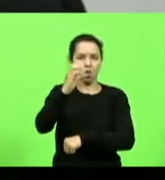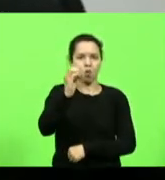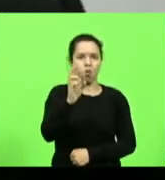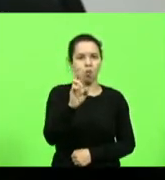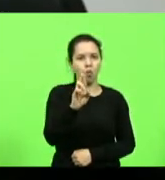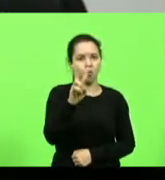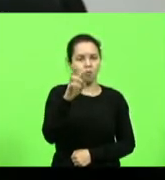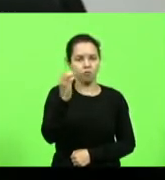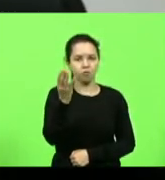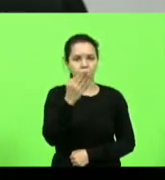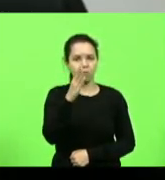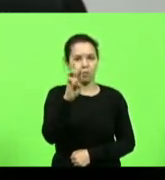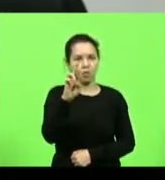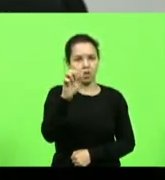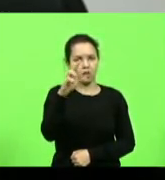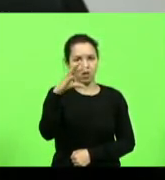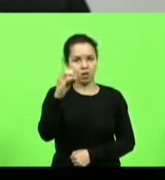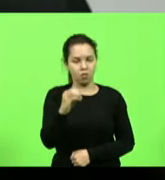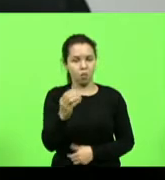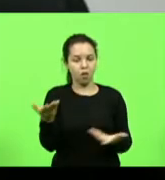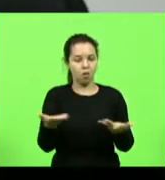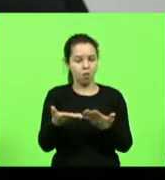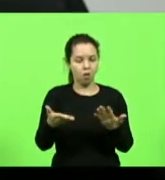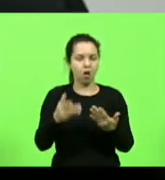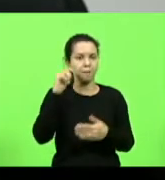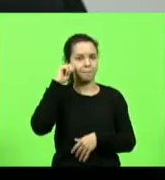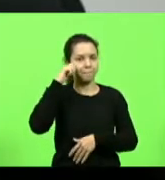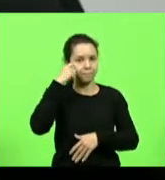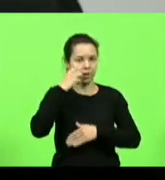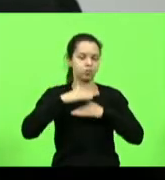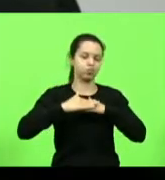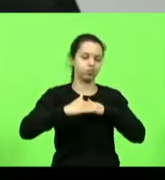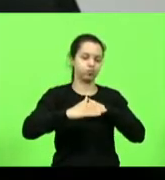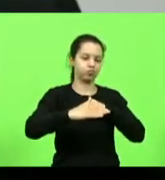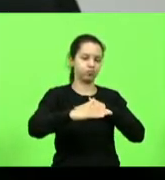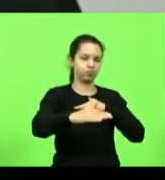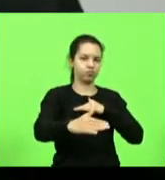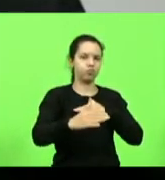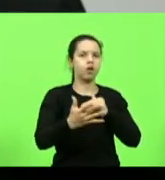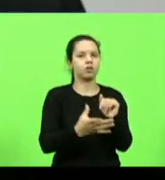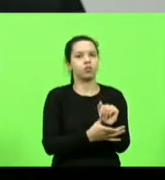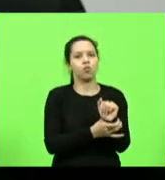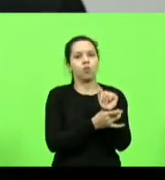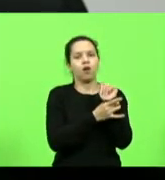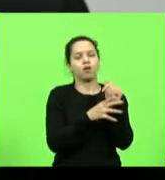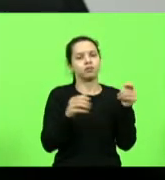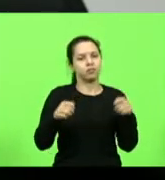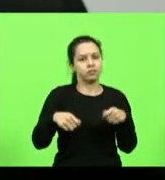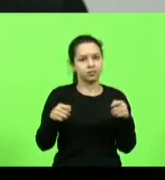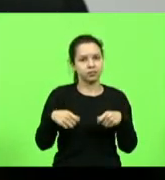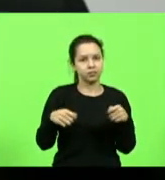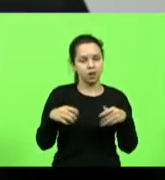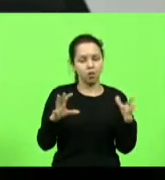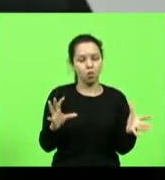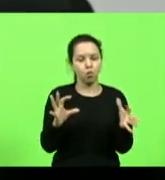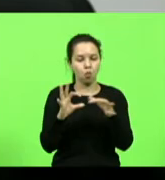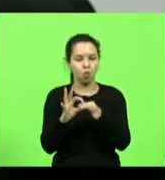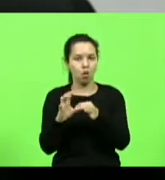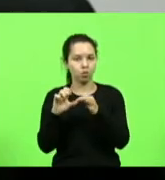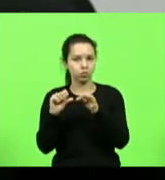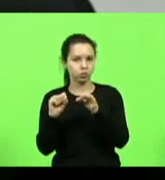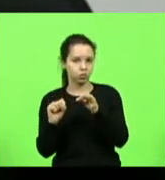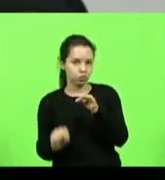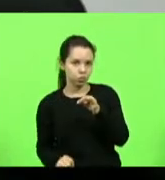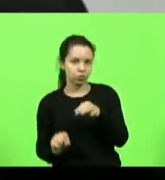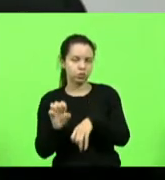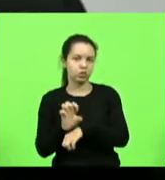mais condições, segurança de trafegabilidade, unindo o sul do estado com a Serra